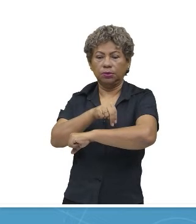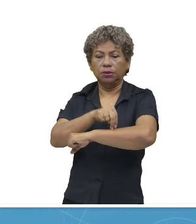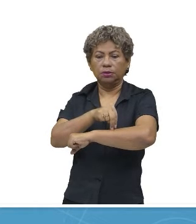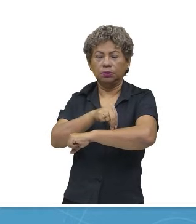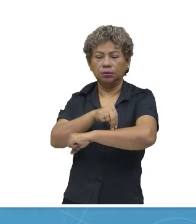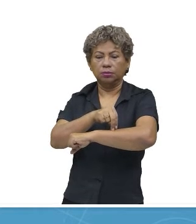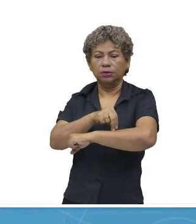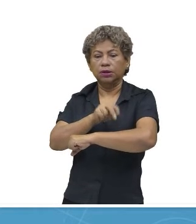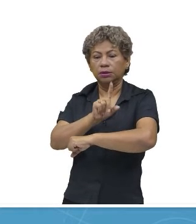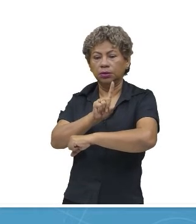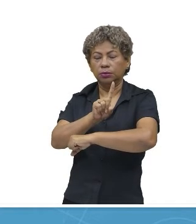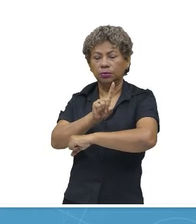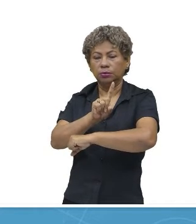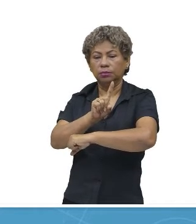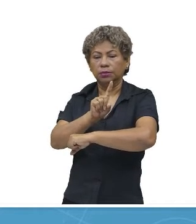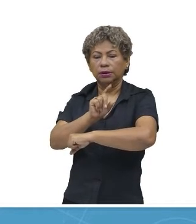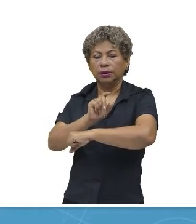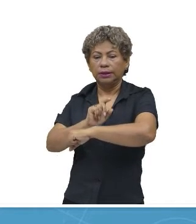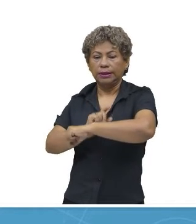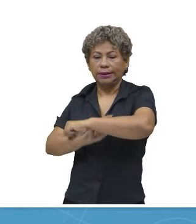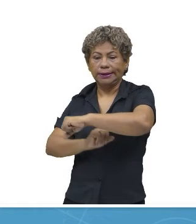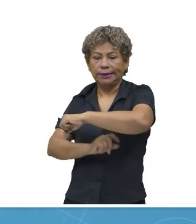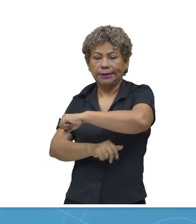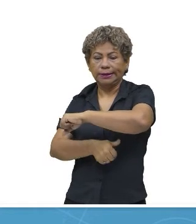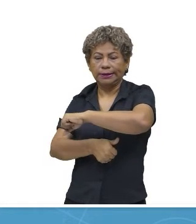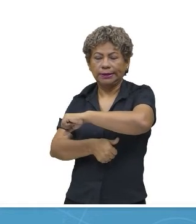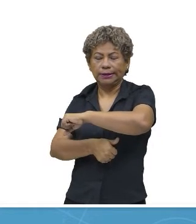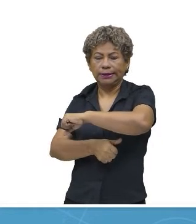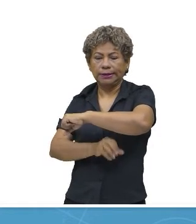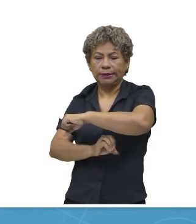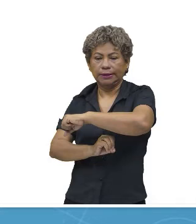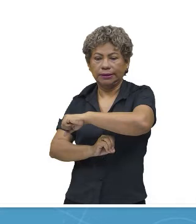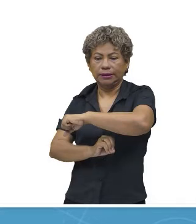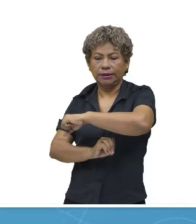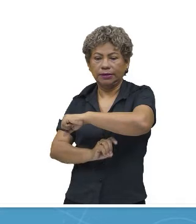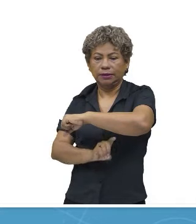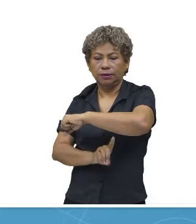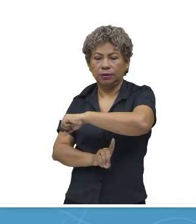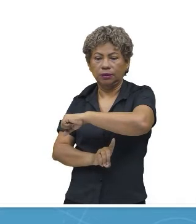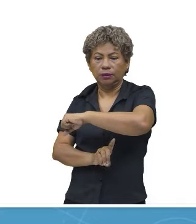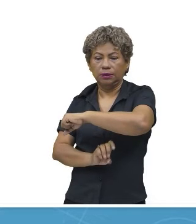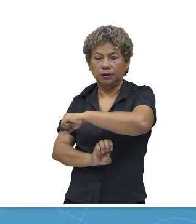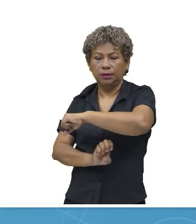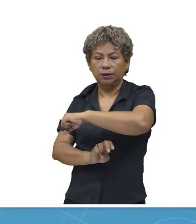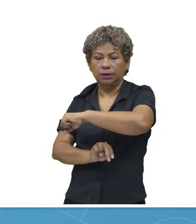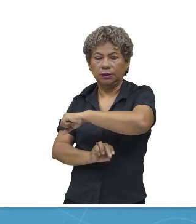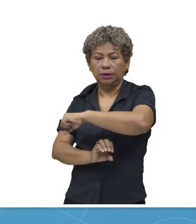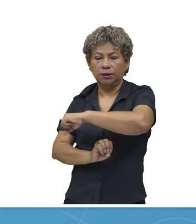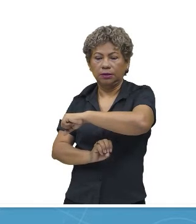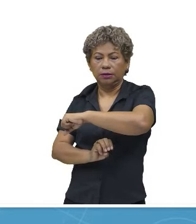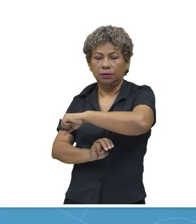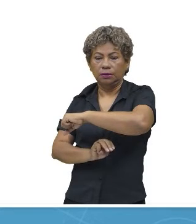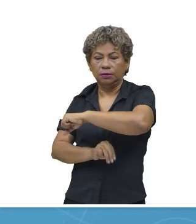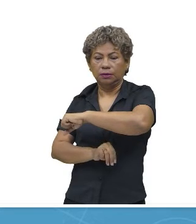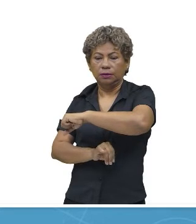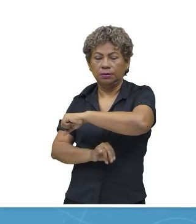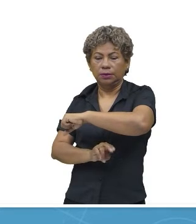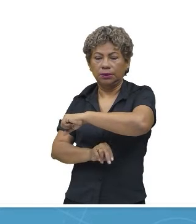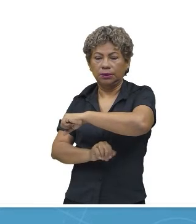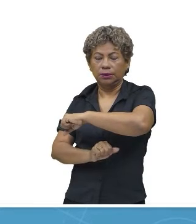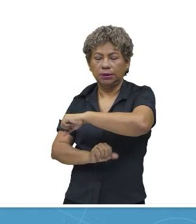do expoente vem trocado. Como ele era negativo, ele vem positivo. Então, 10 a menos 3 é o